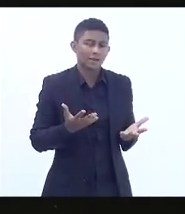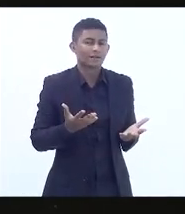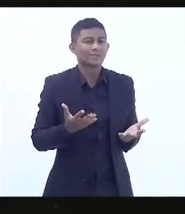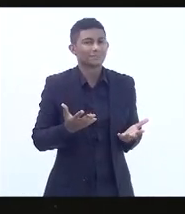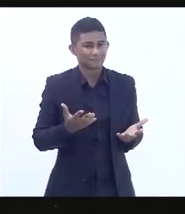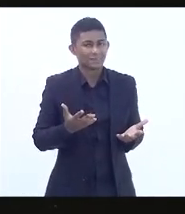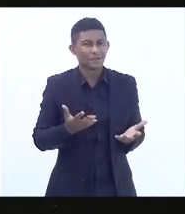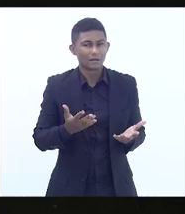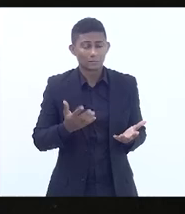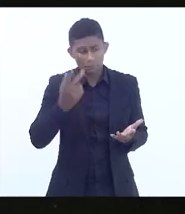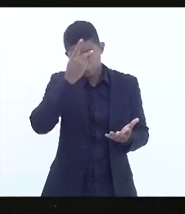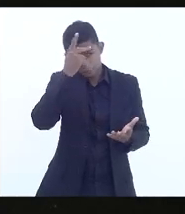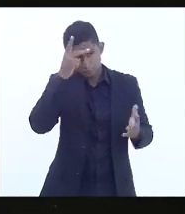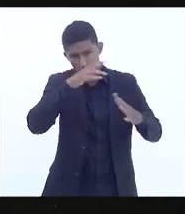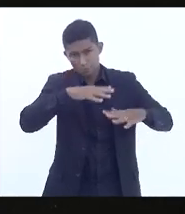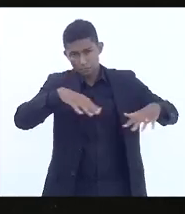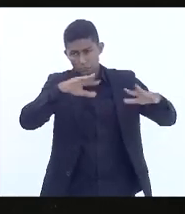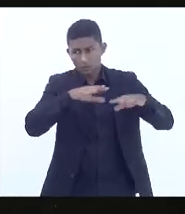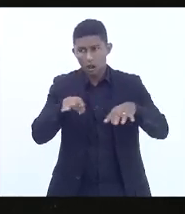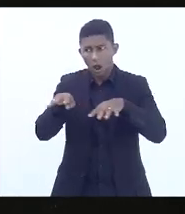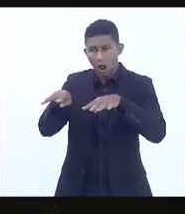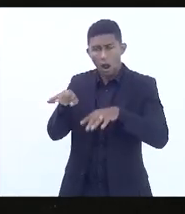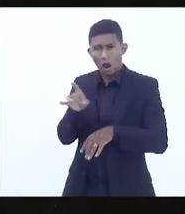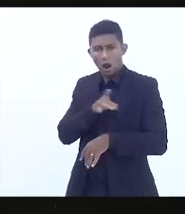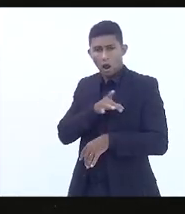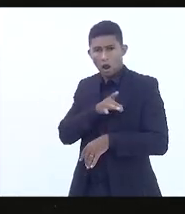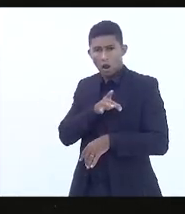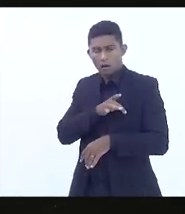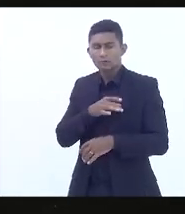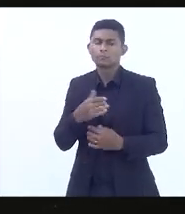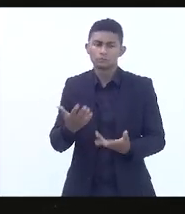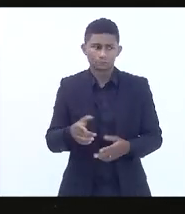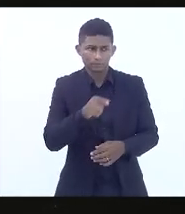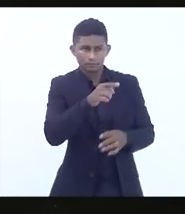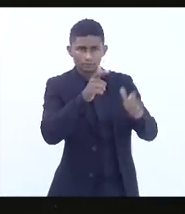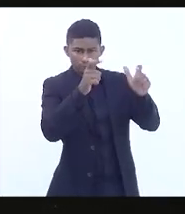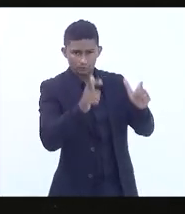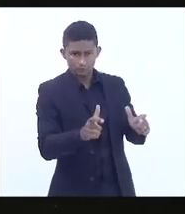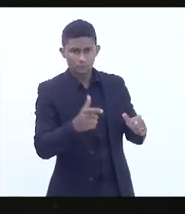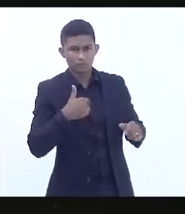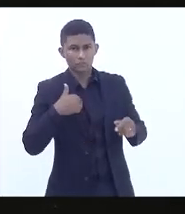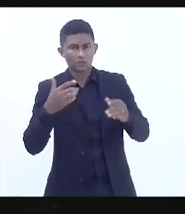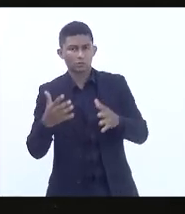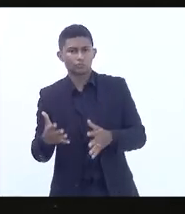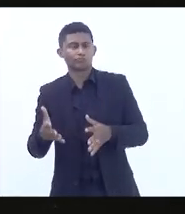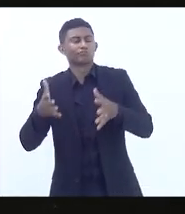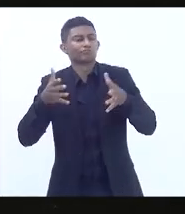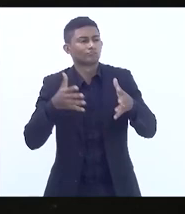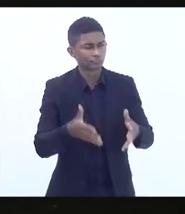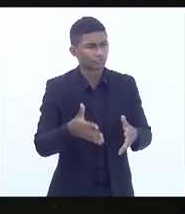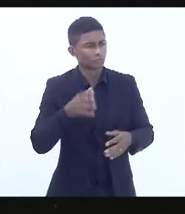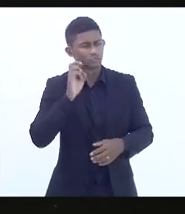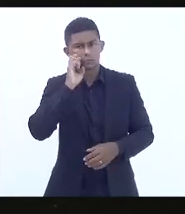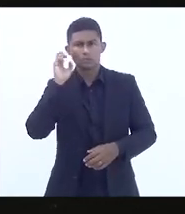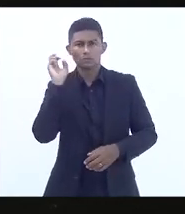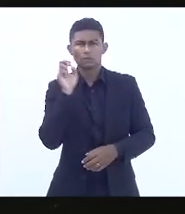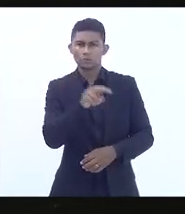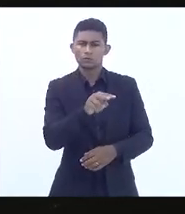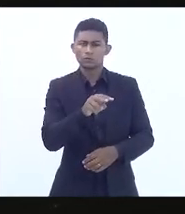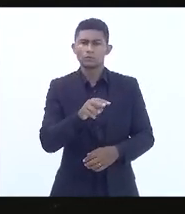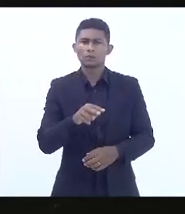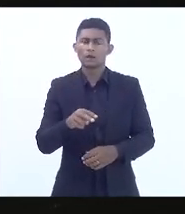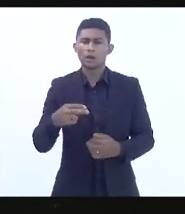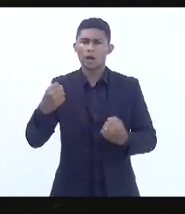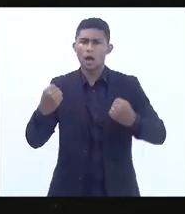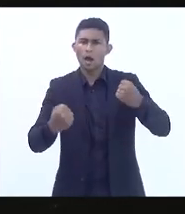errado. E eu, quando cheguei no local, eu vi que notei que entrou um